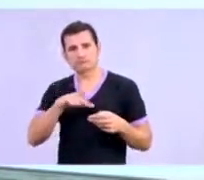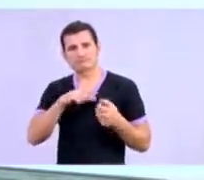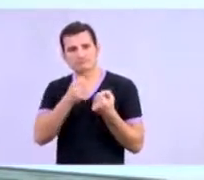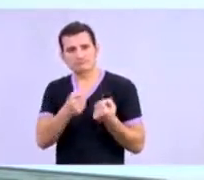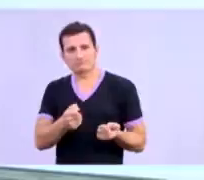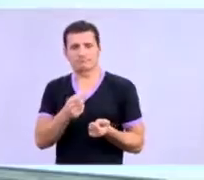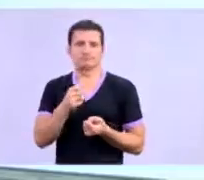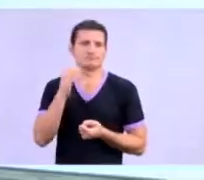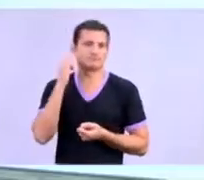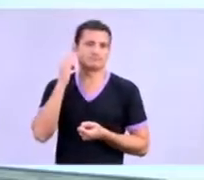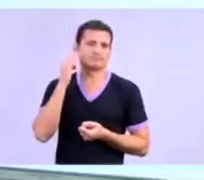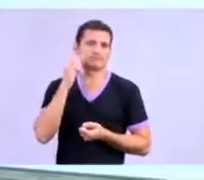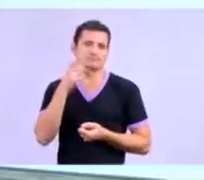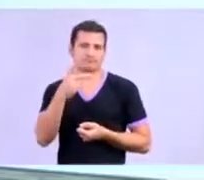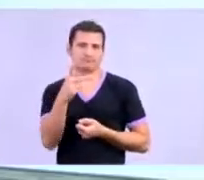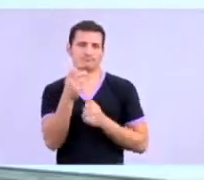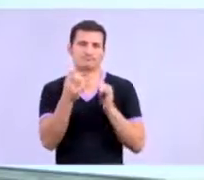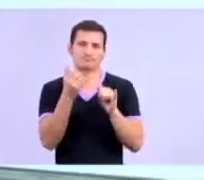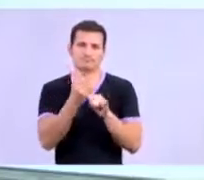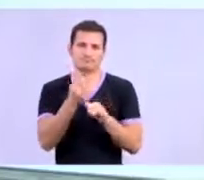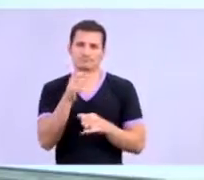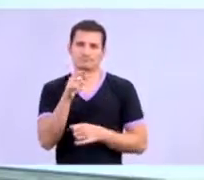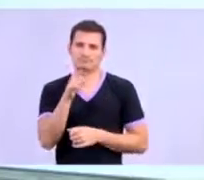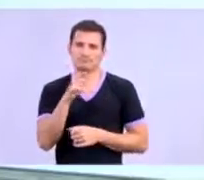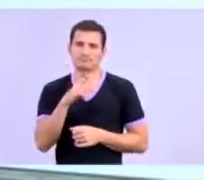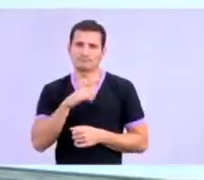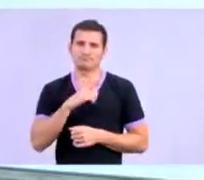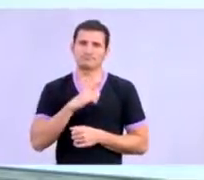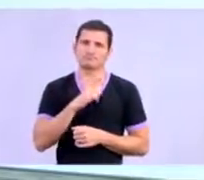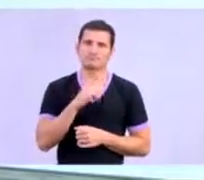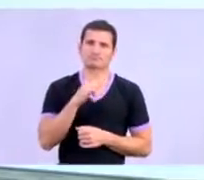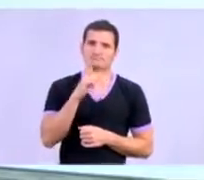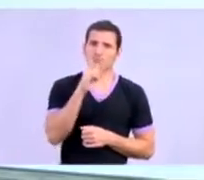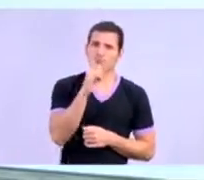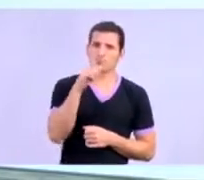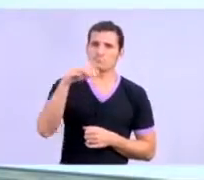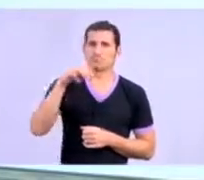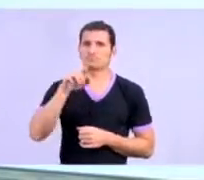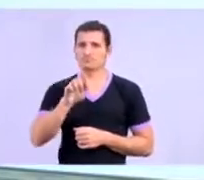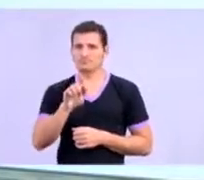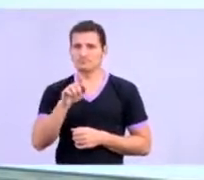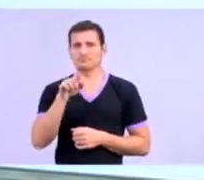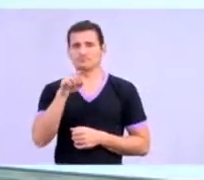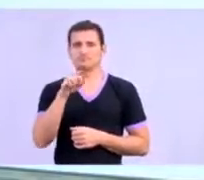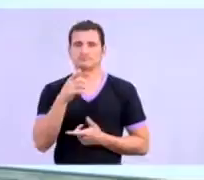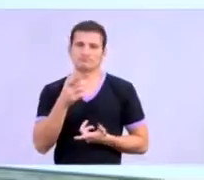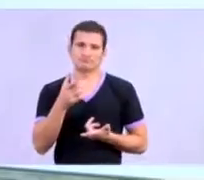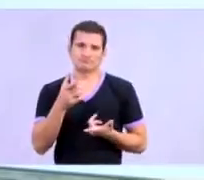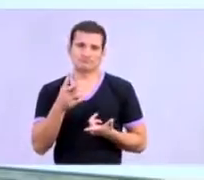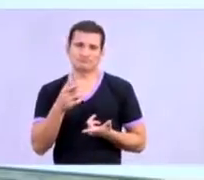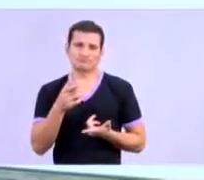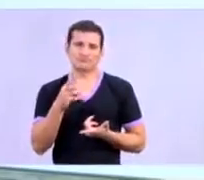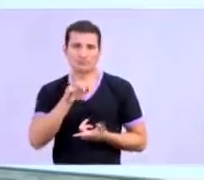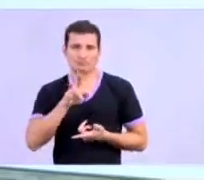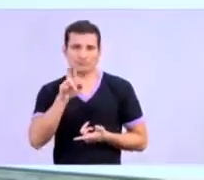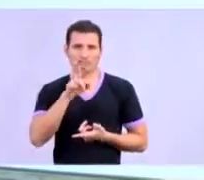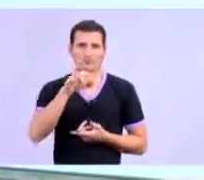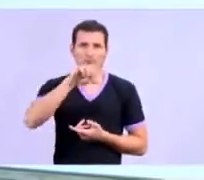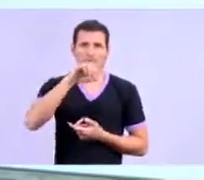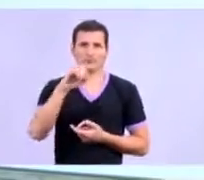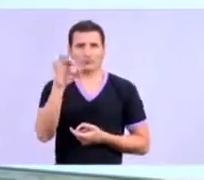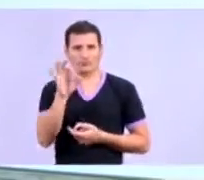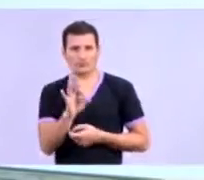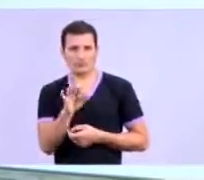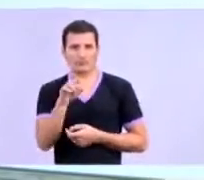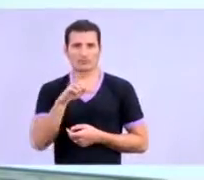internet, você tem um link em casa de 1 mega, e você está jogando que consome 90% disso, e você tem mais